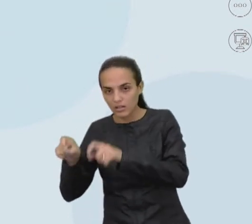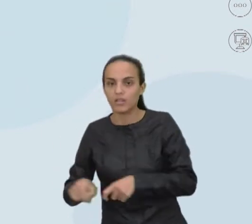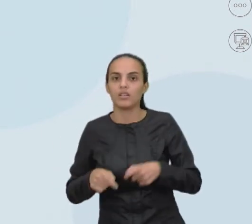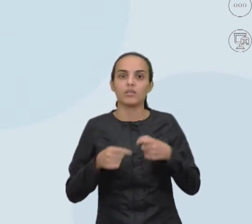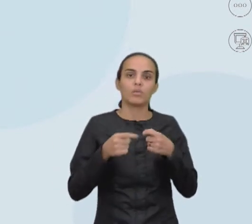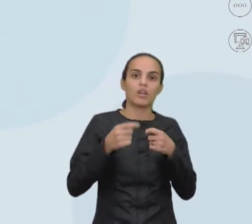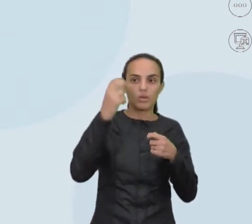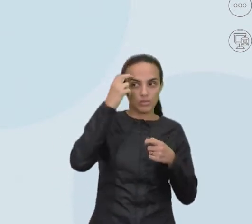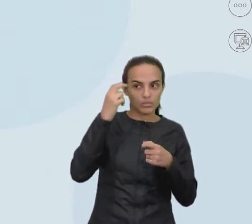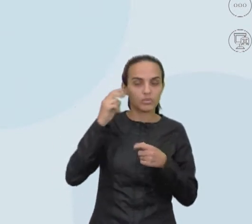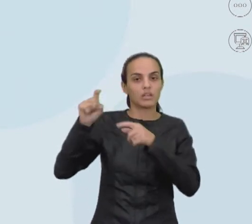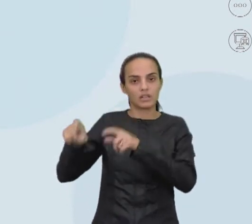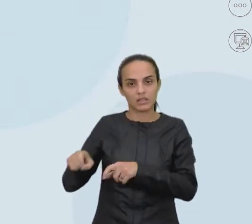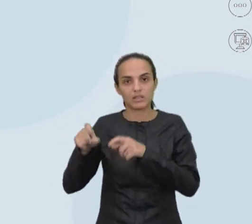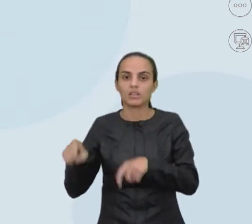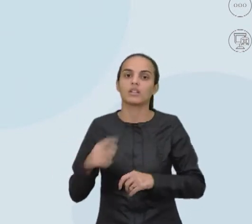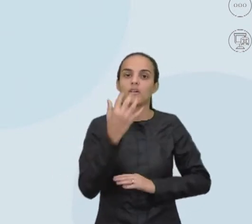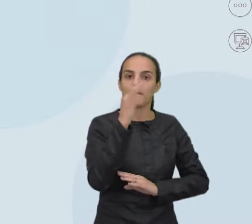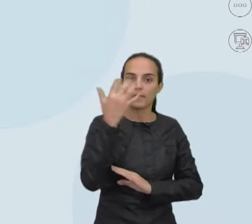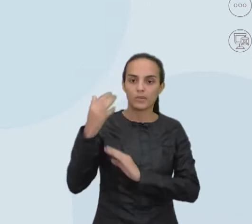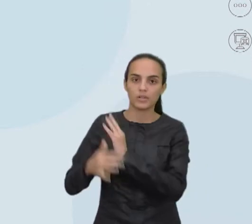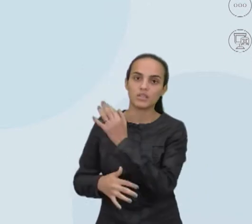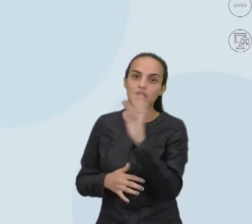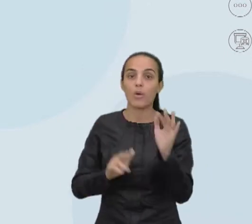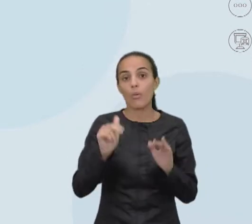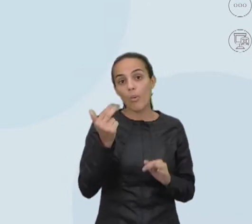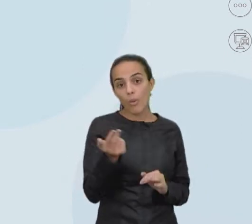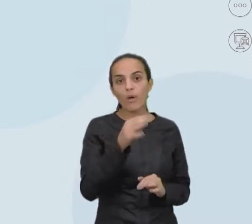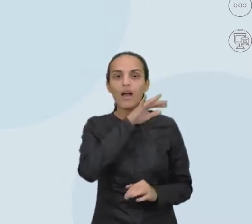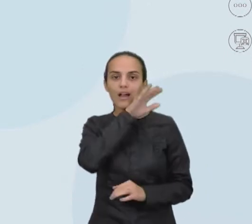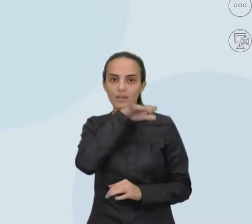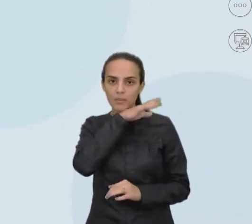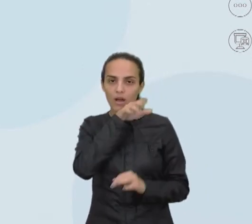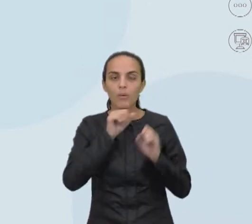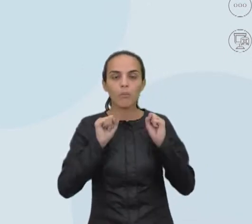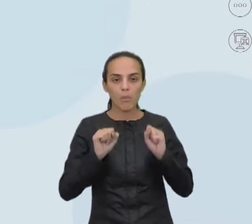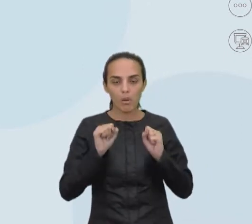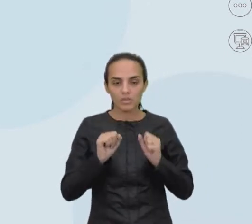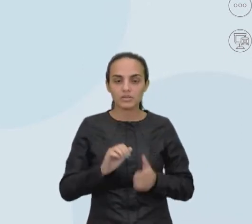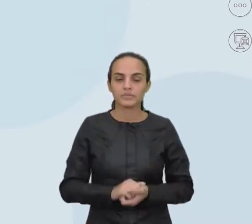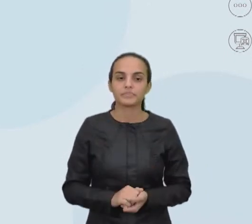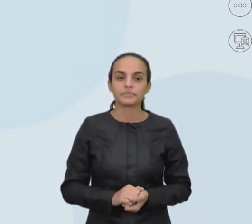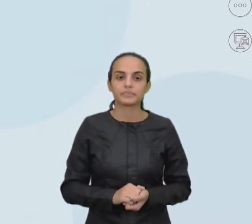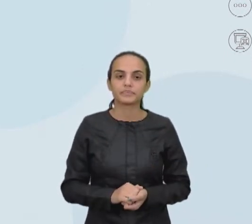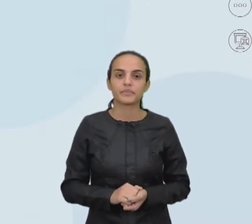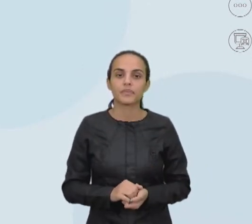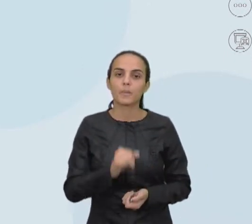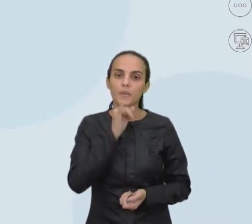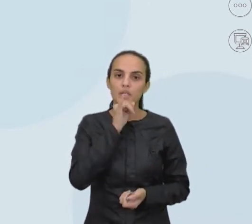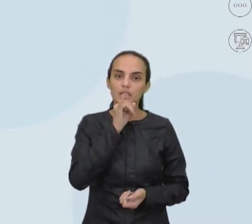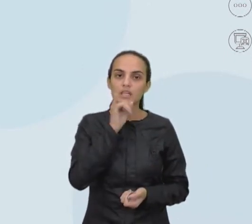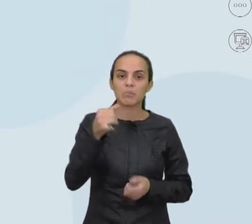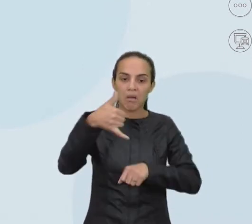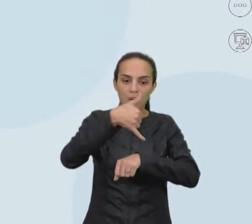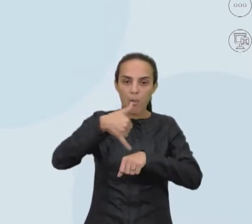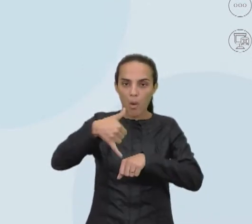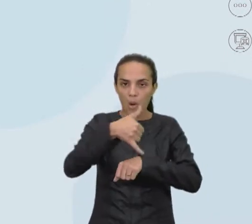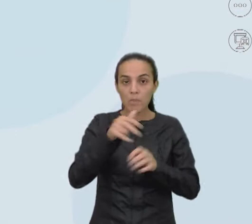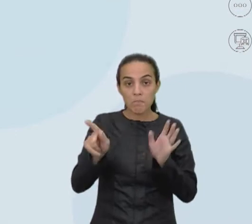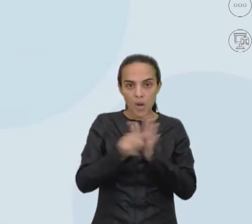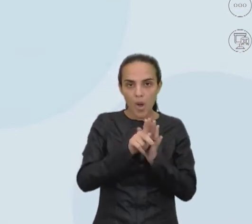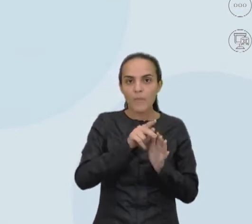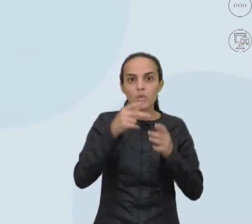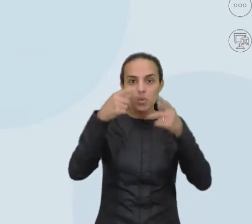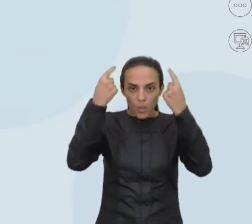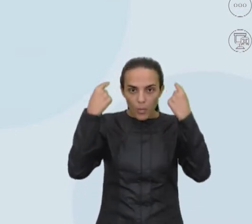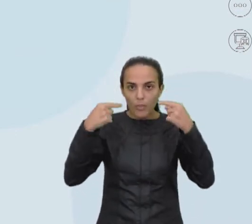Culturas agrícolas, culturas florestais, quanto animal, né? Então a gente pega aquela gordura do boi, a